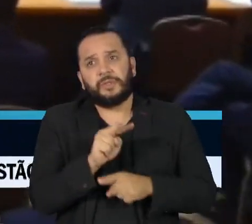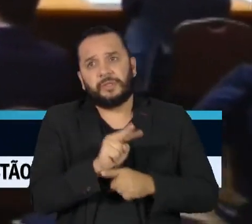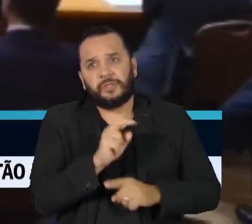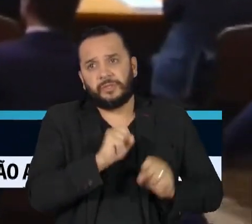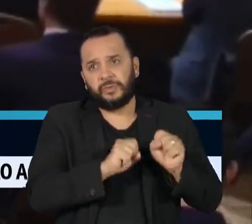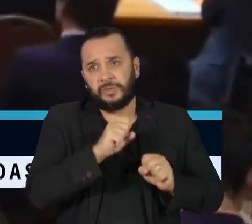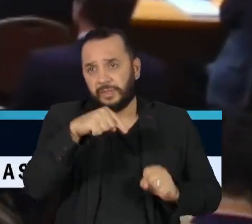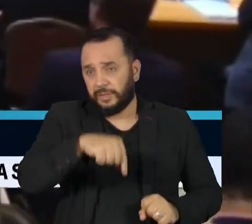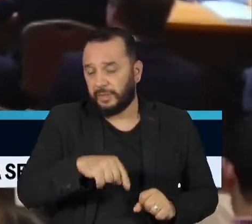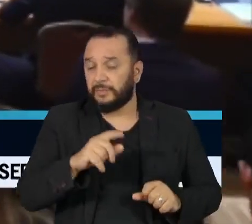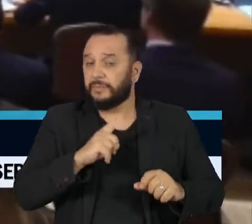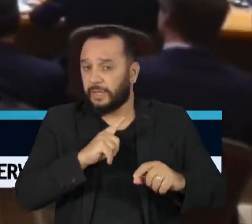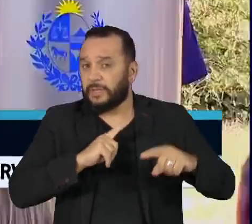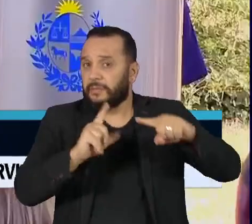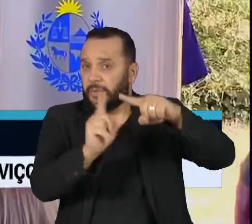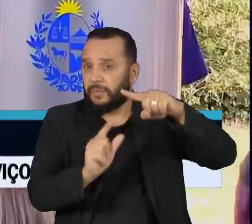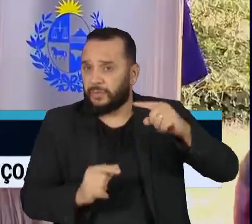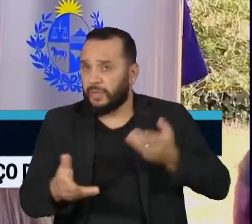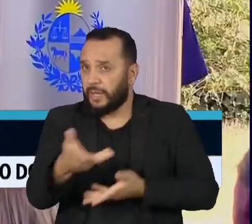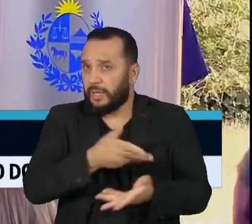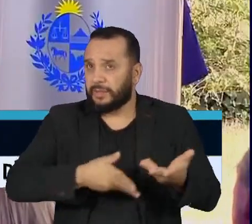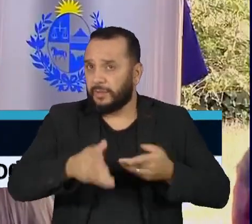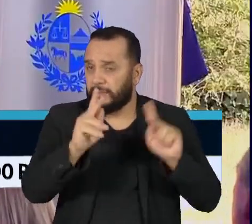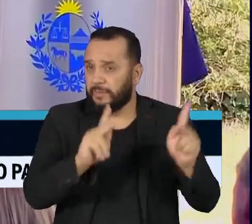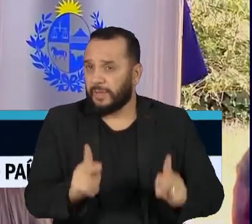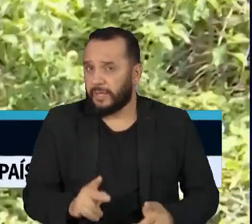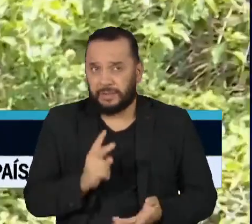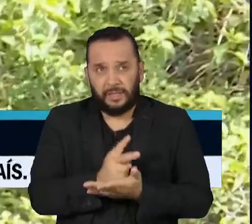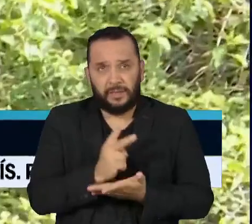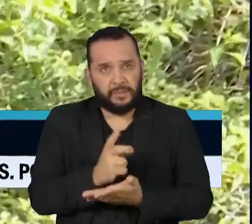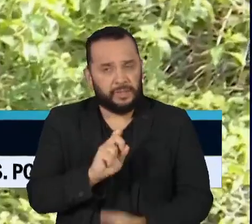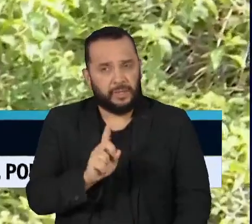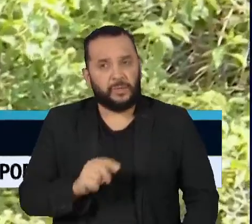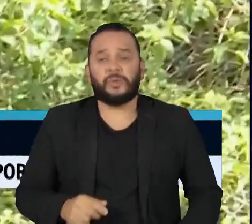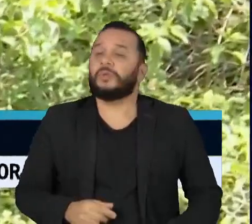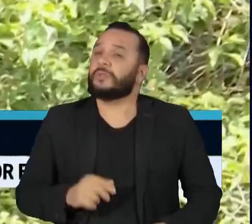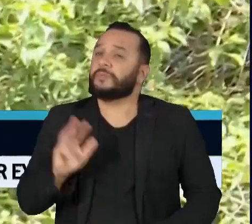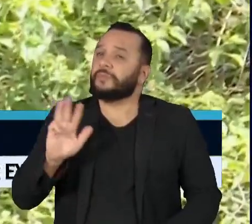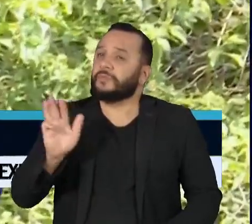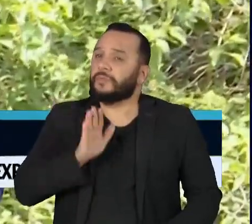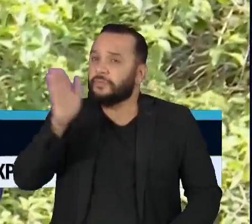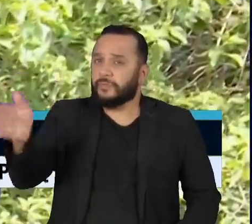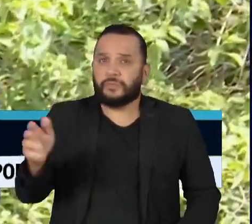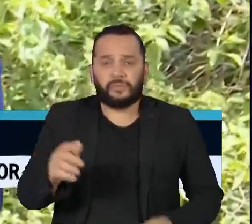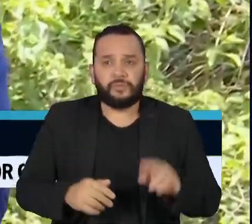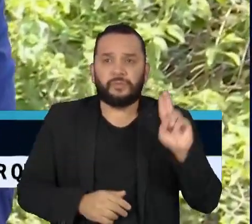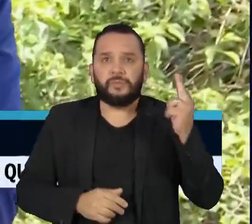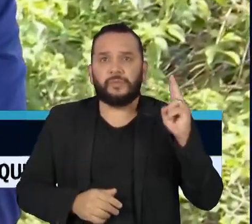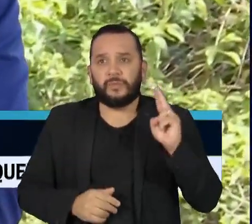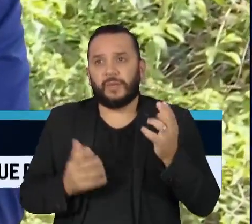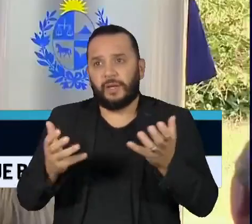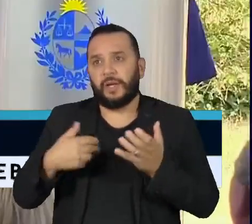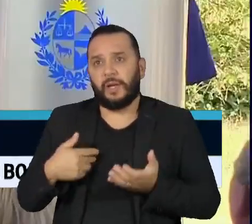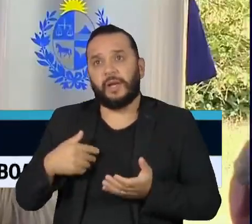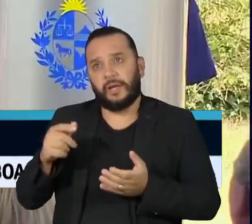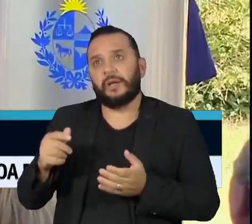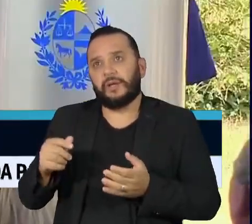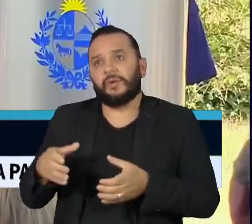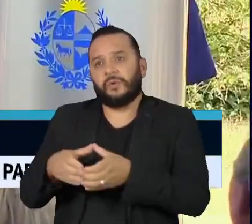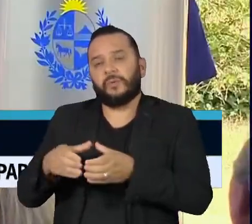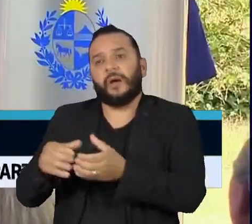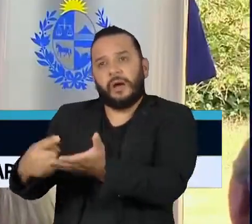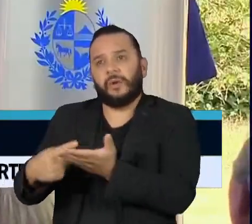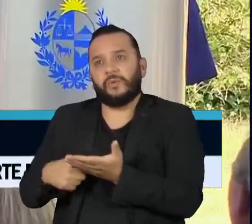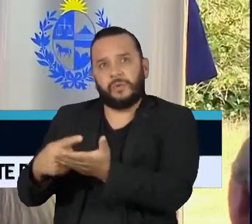relações nem sempre são cordiais. Quando esteve no Uruguai, Lula defendeu que o bloco fechasse um acordo com a China. Foi uma